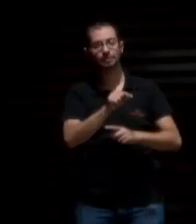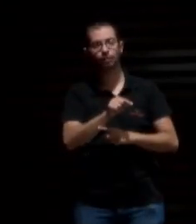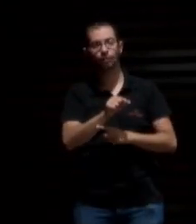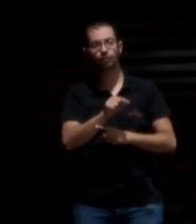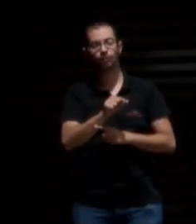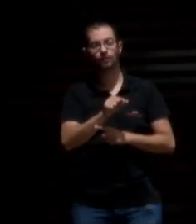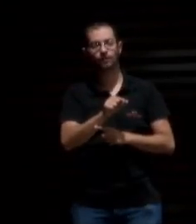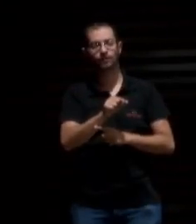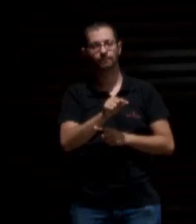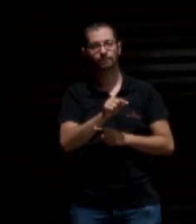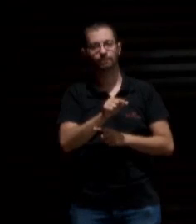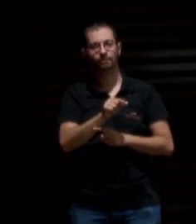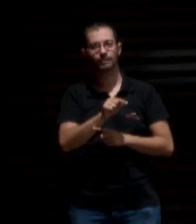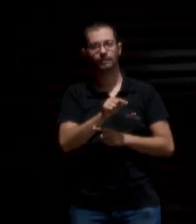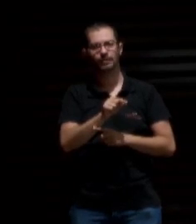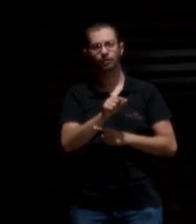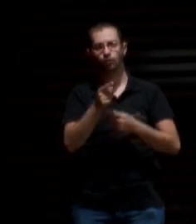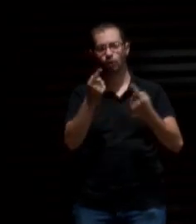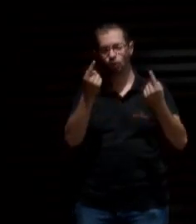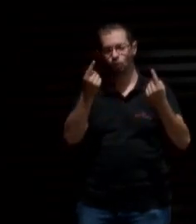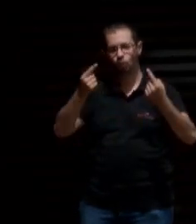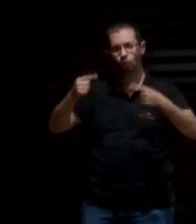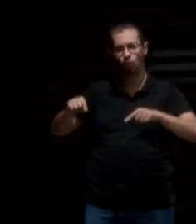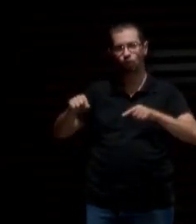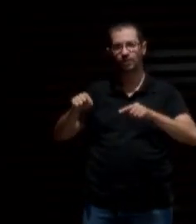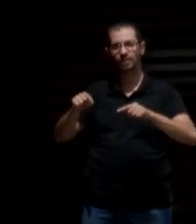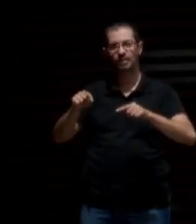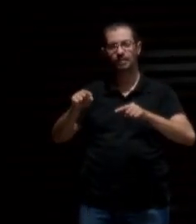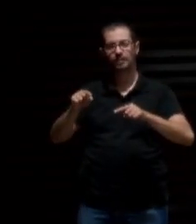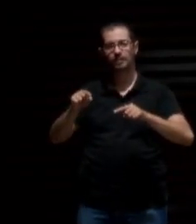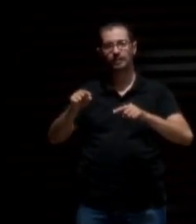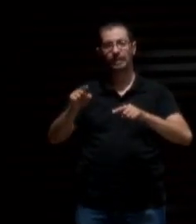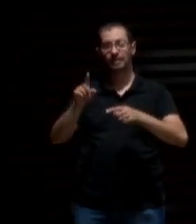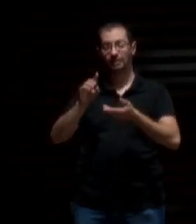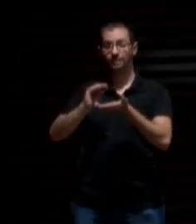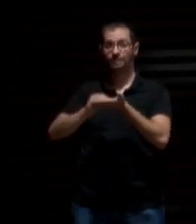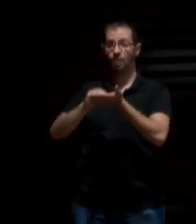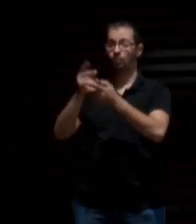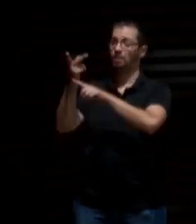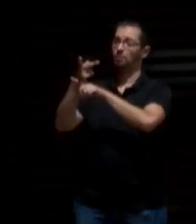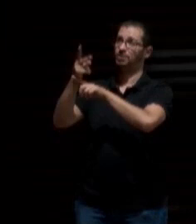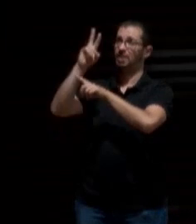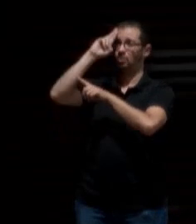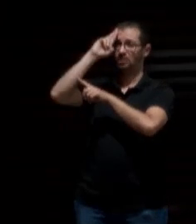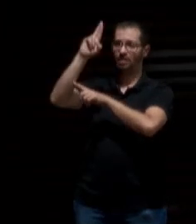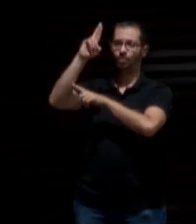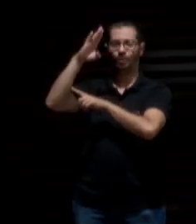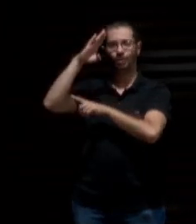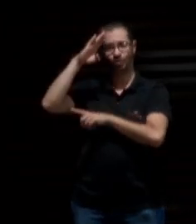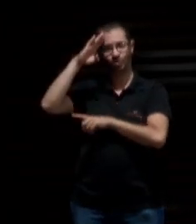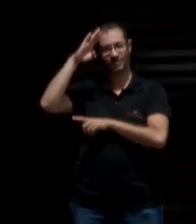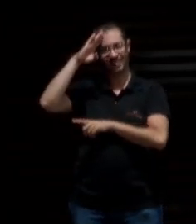se voltou para quem o fere, nem busca o Senhor dos exércitos. Dureza de coração,